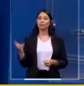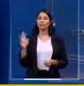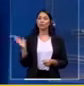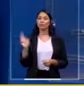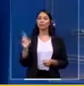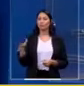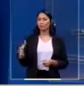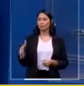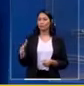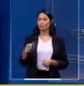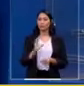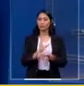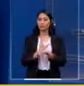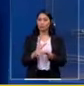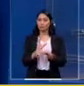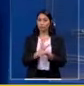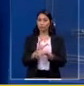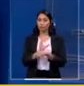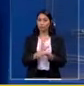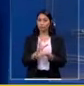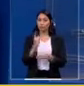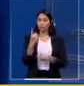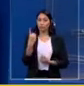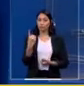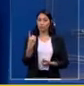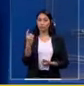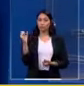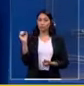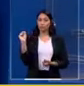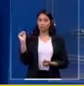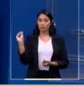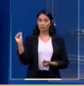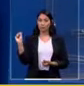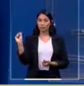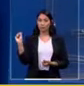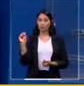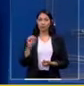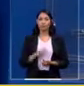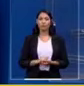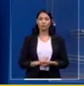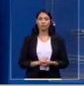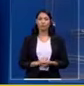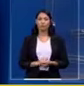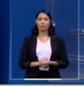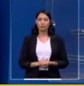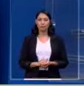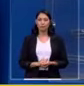R$1.300.000. Bola cinza, número 18. Cinza, 18.